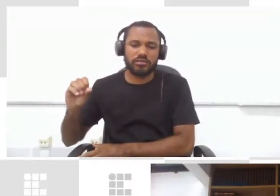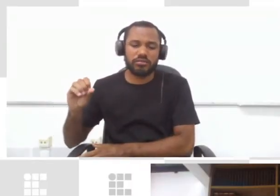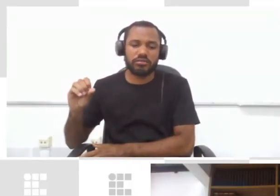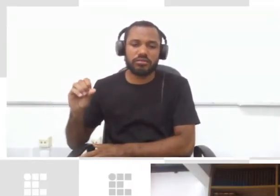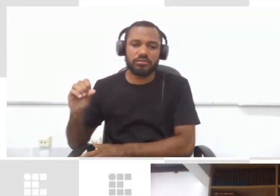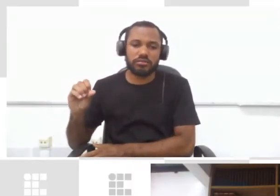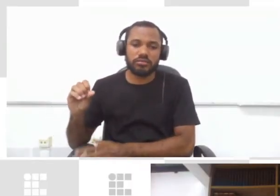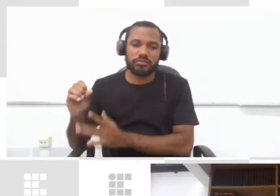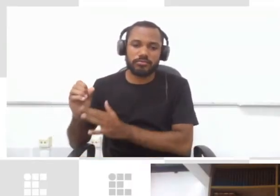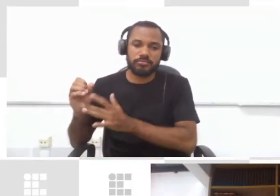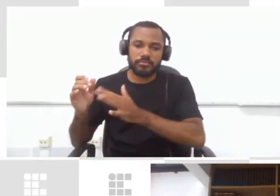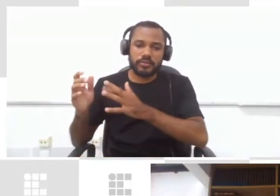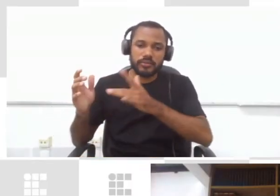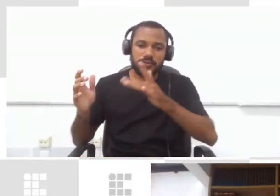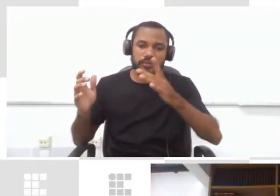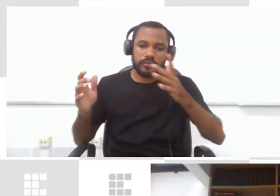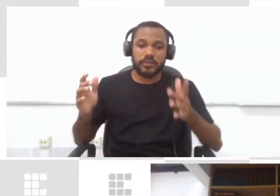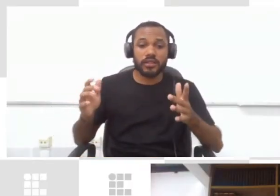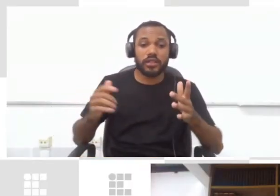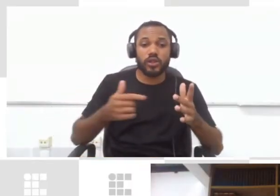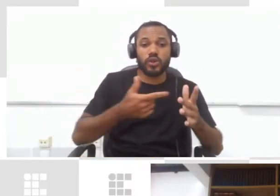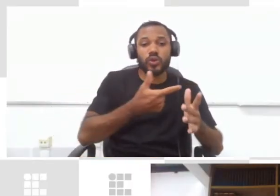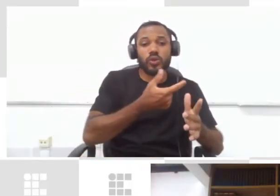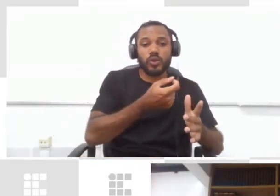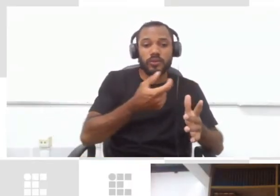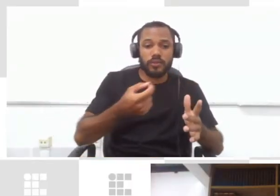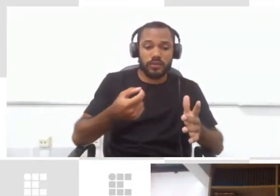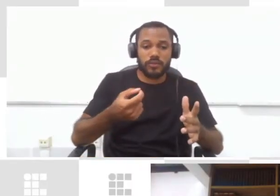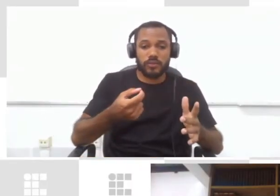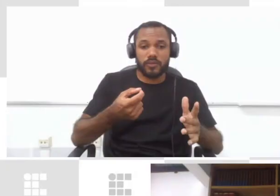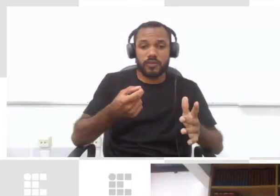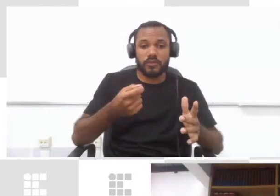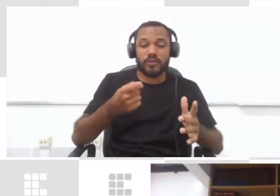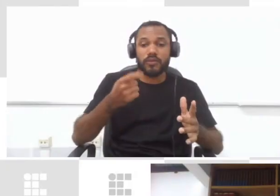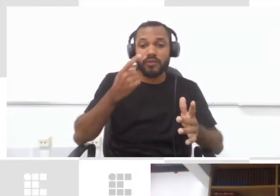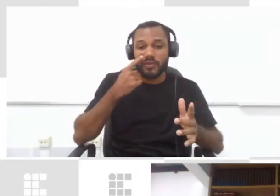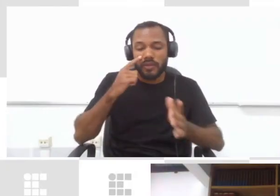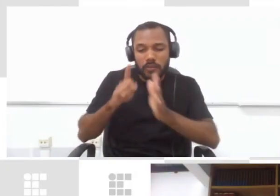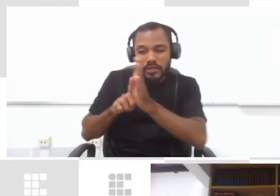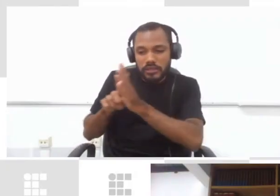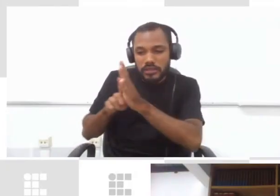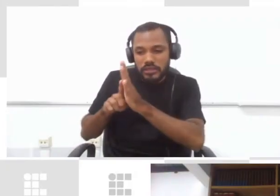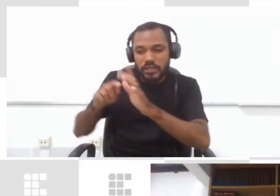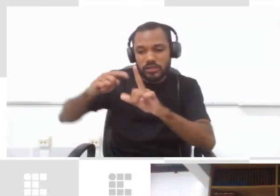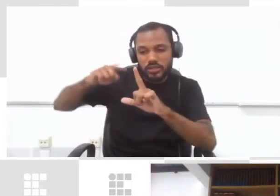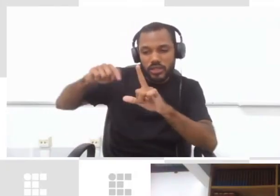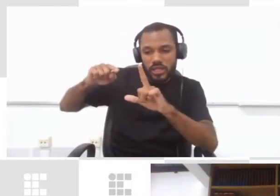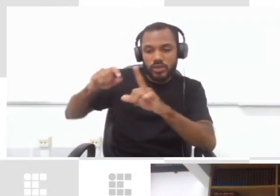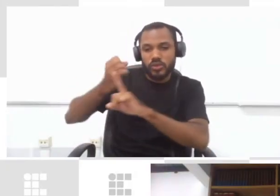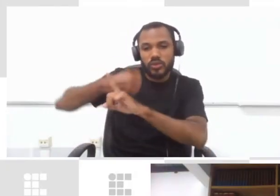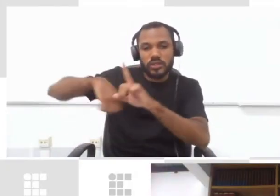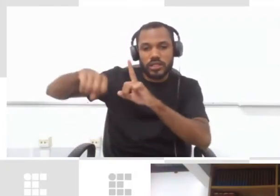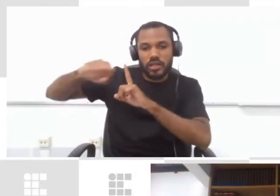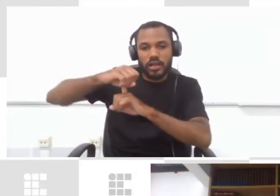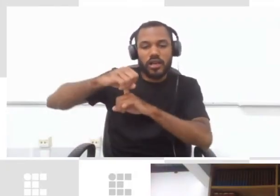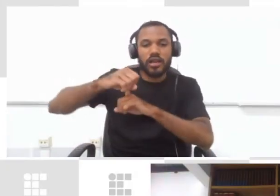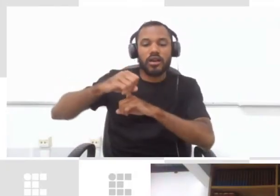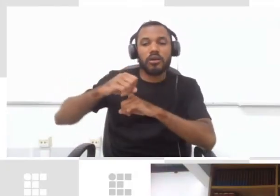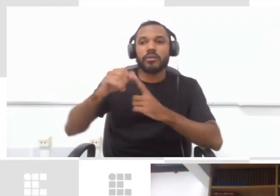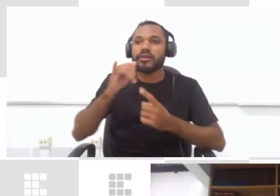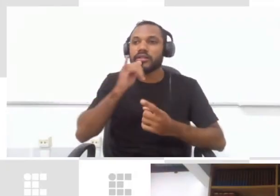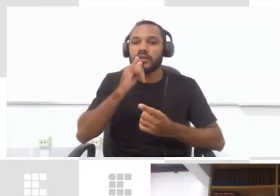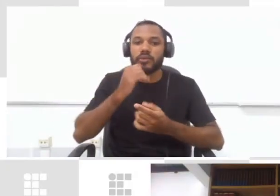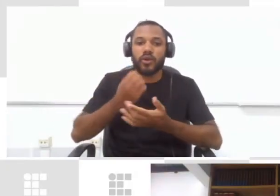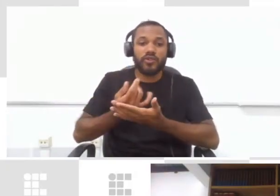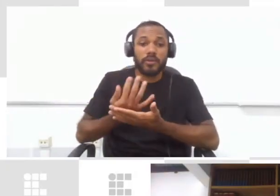Se você pegar todos os indicadores sociais, houve melhora. Pega o nível de alfabetização,